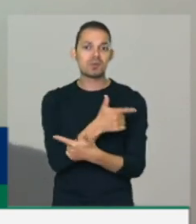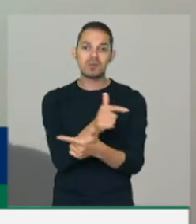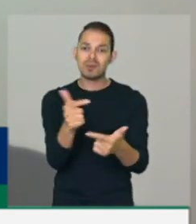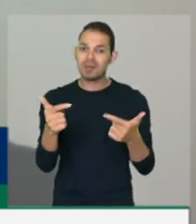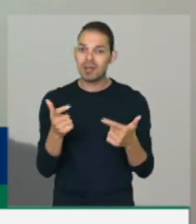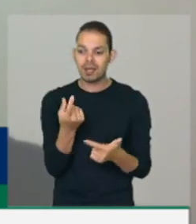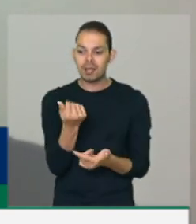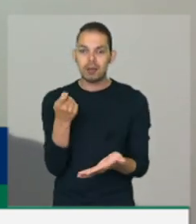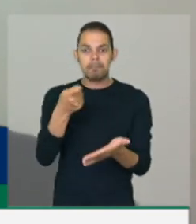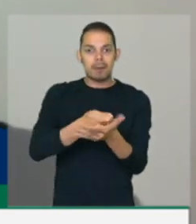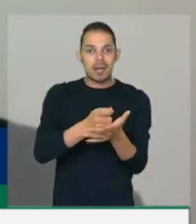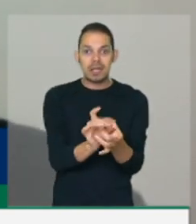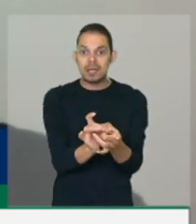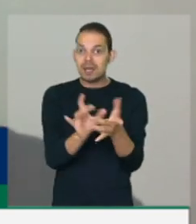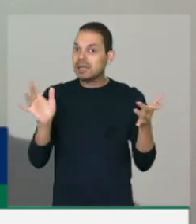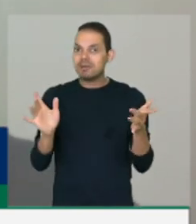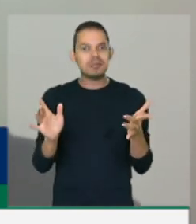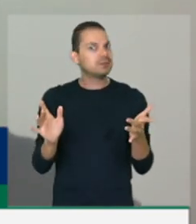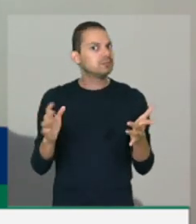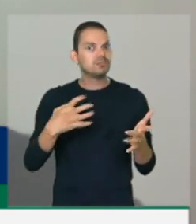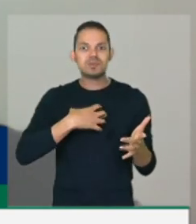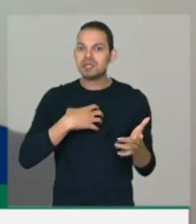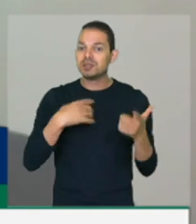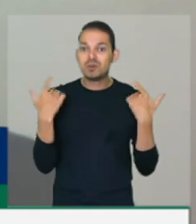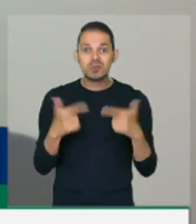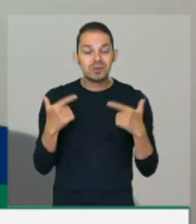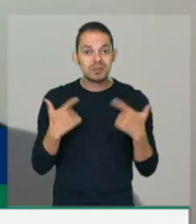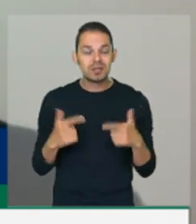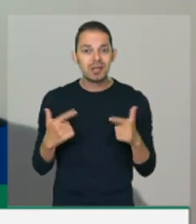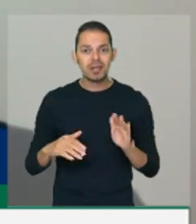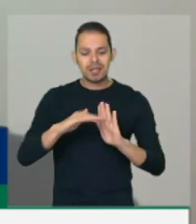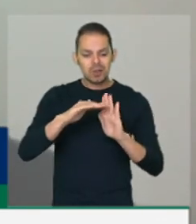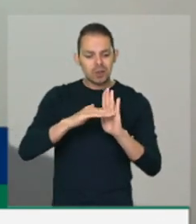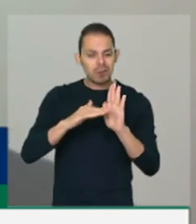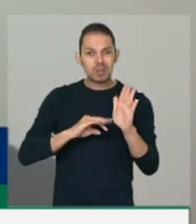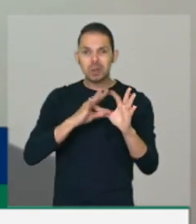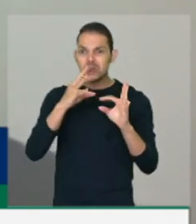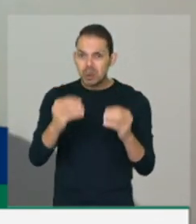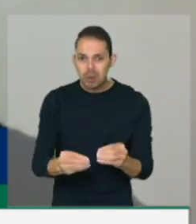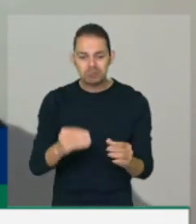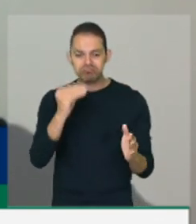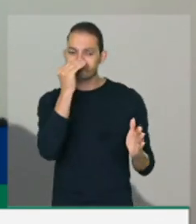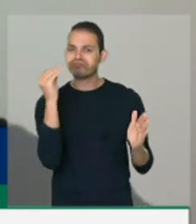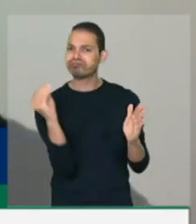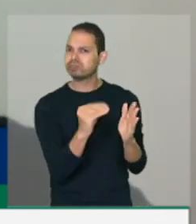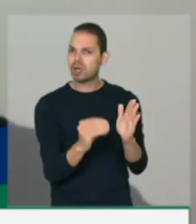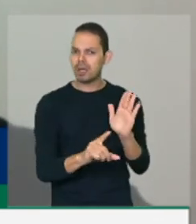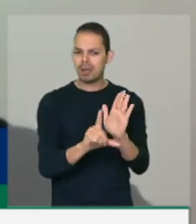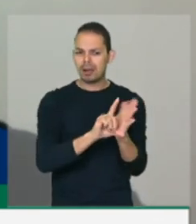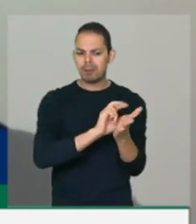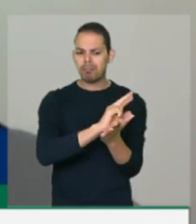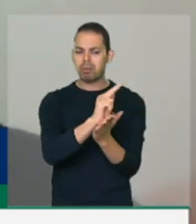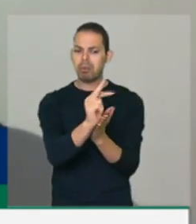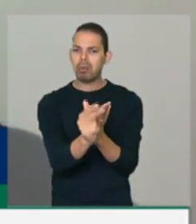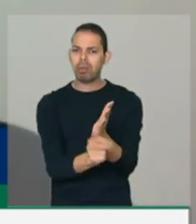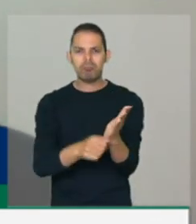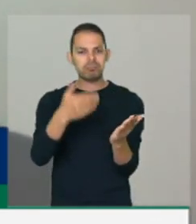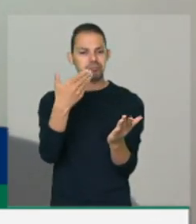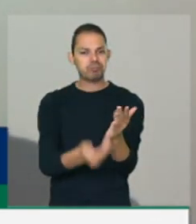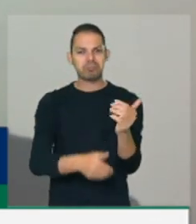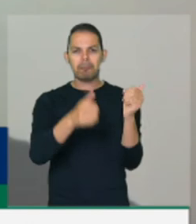verdade, nada faz sentido. Todas as normas foram quebradas. O ordenamento jurídico ele foi por terra e está